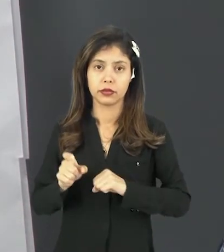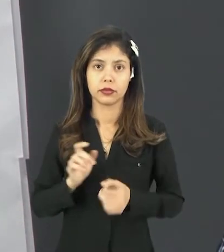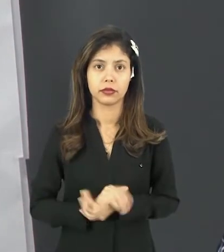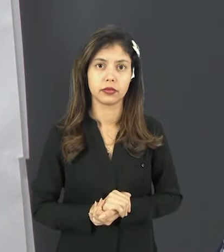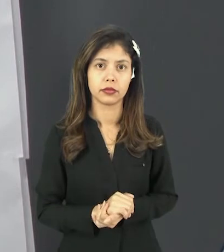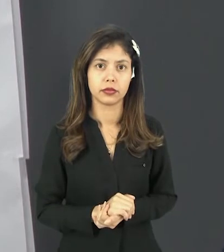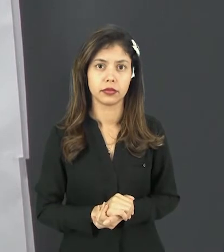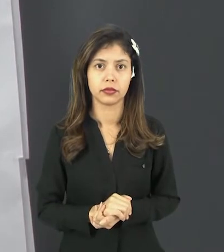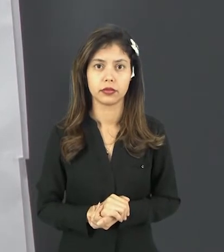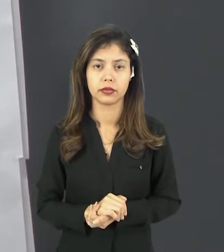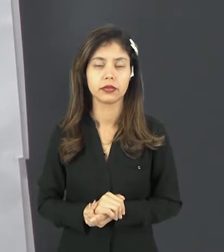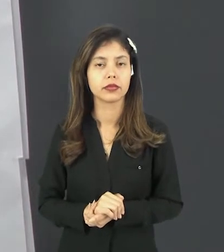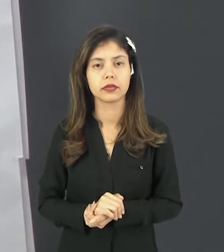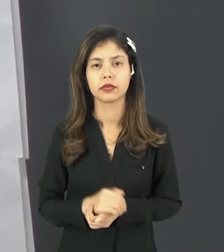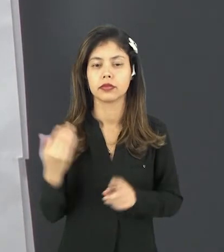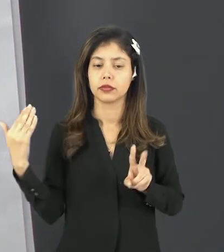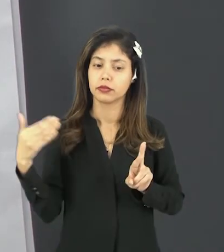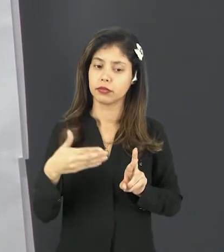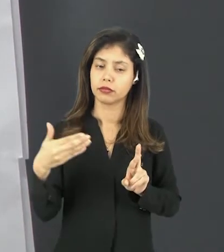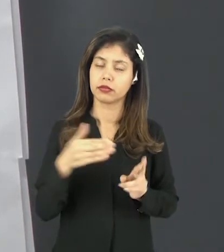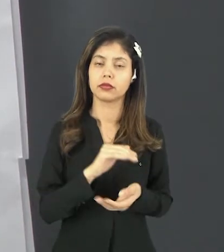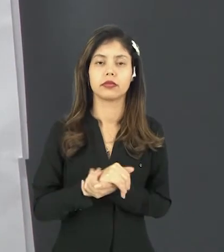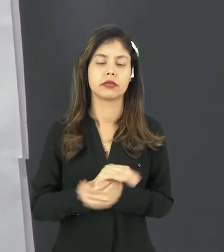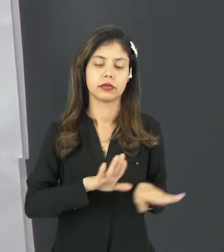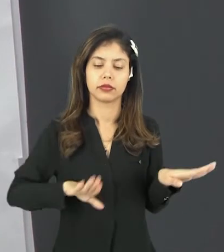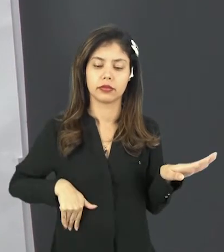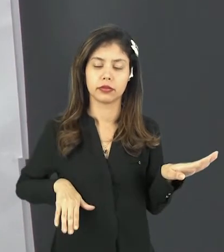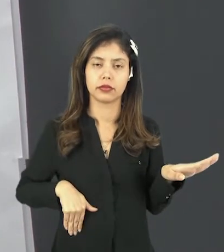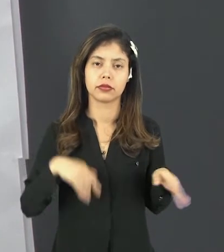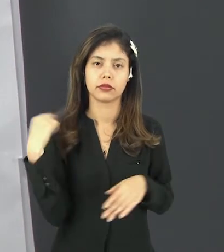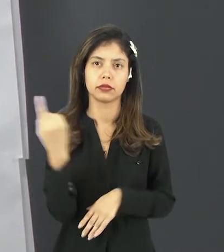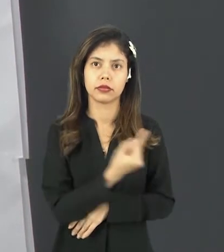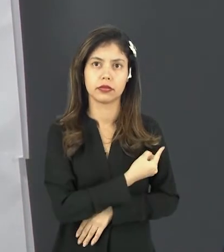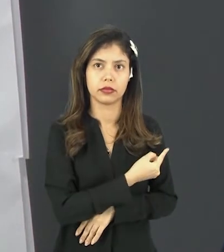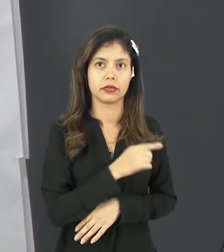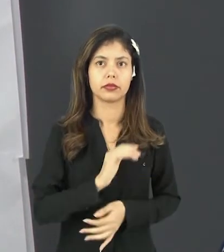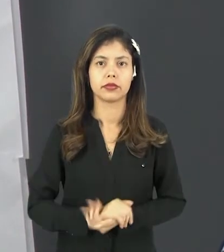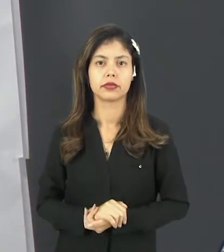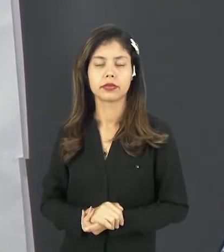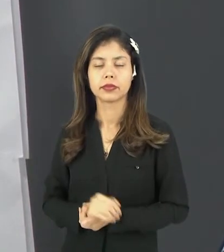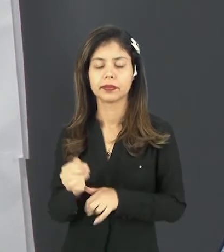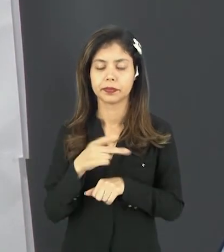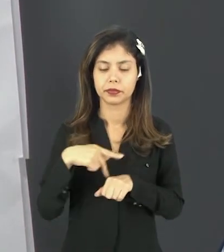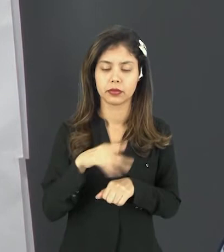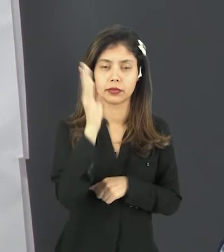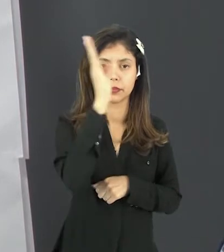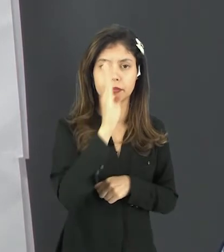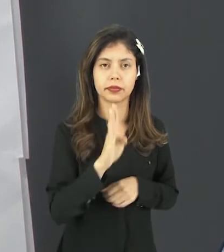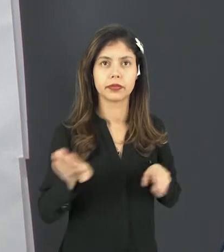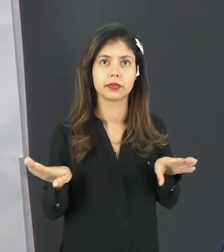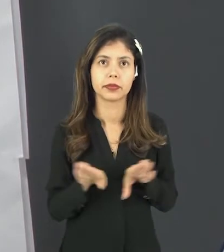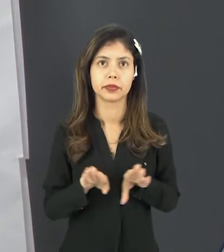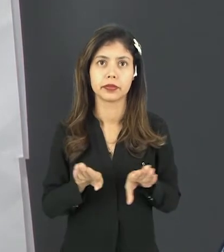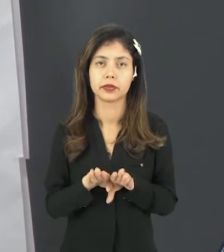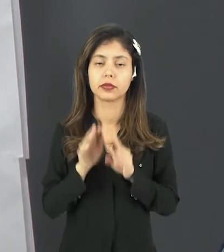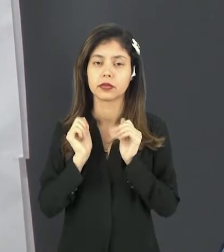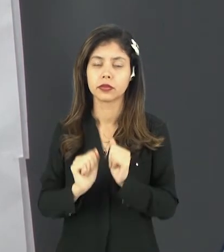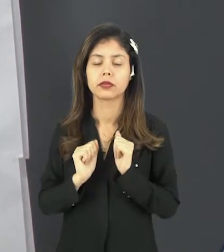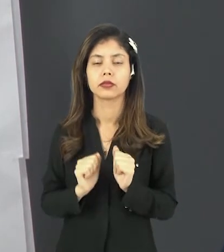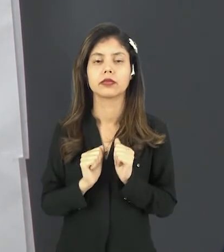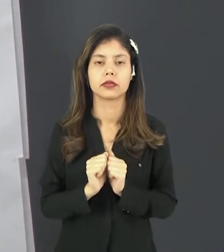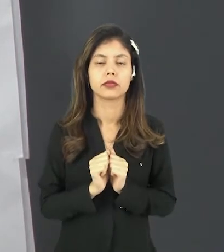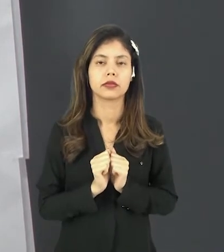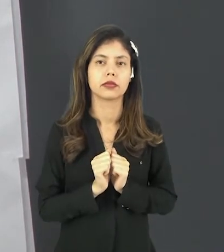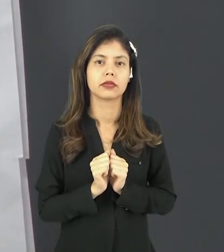brasileiro, porque está se referindo às praias do nosso país. Ok? Mas também o Brasil, aqui o brasileiro, pode também ser